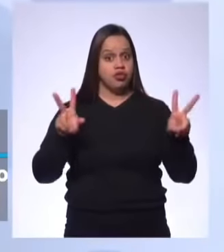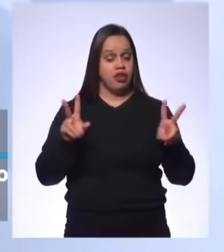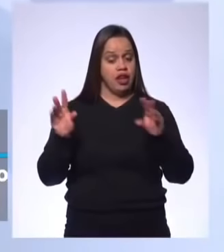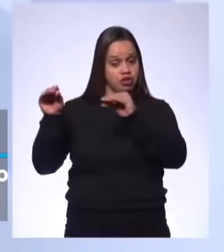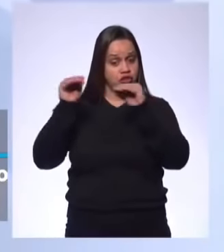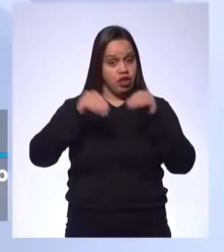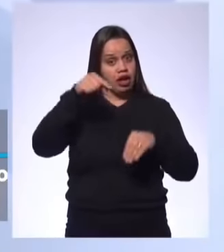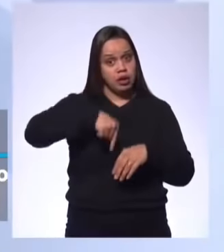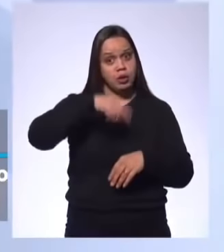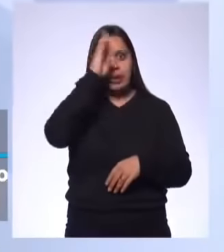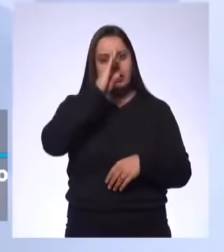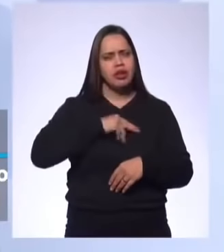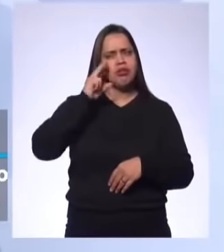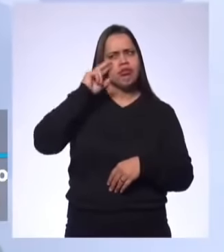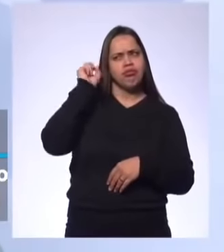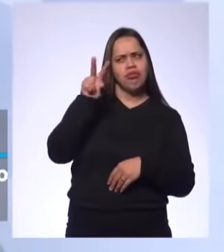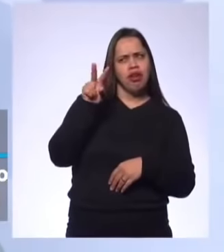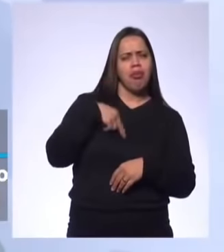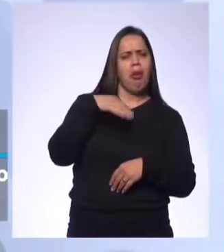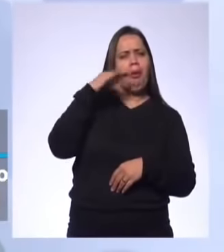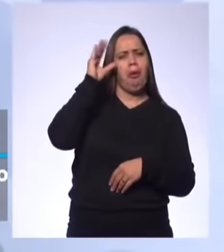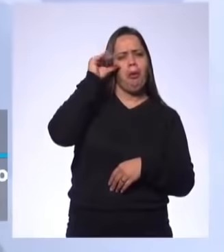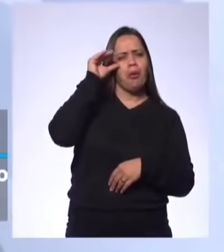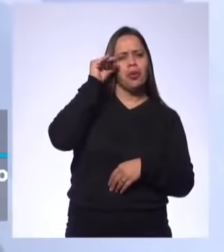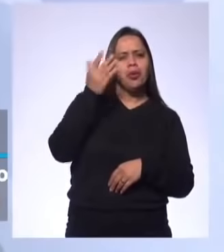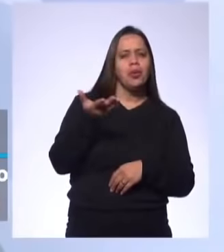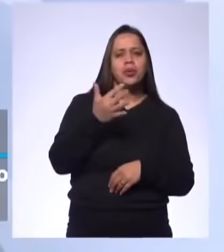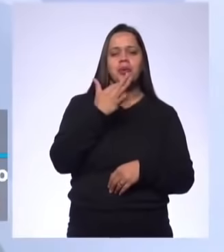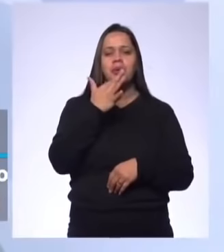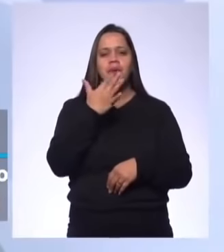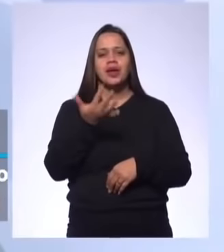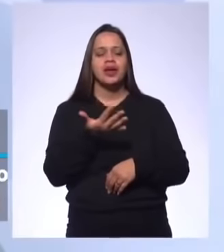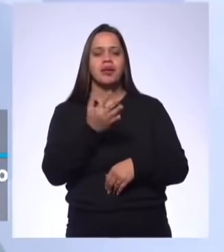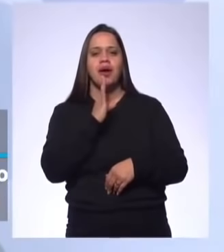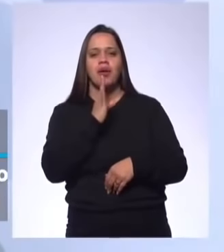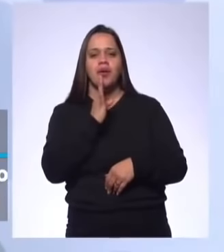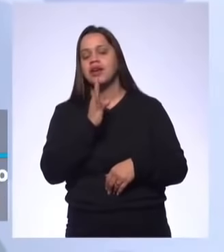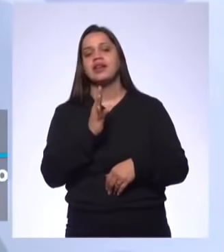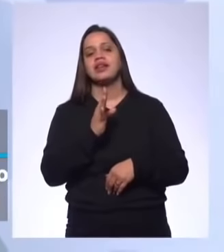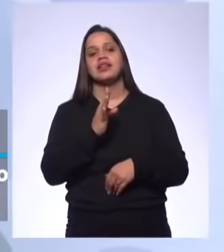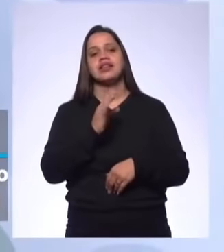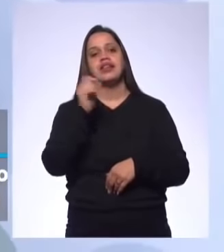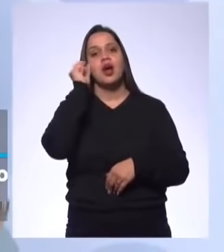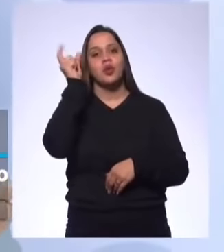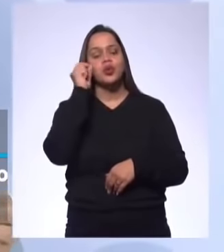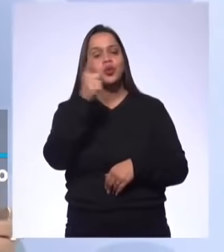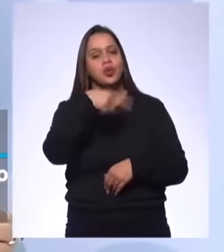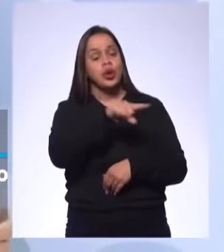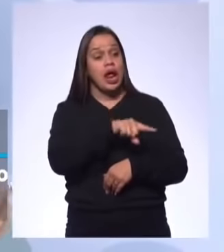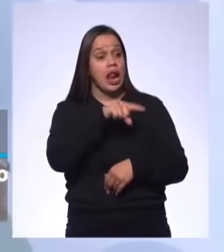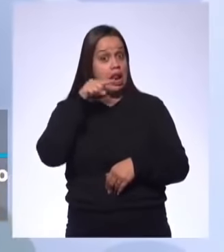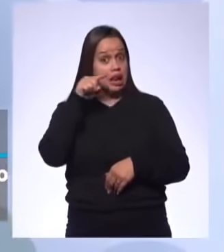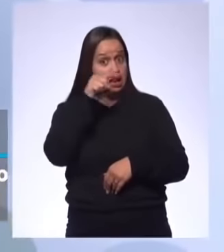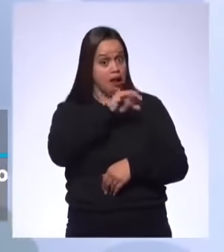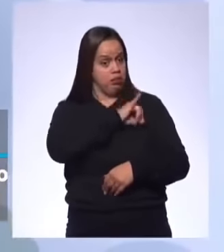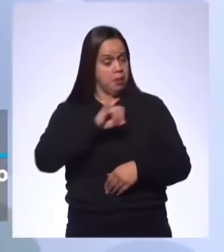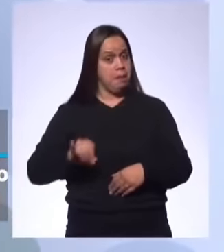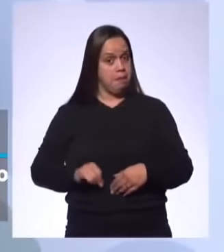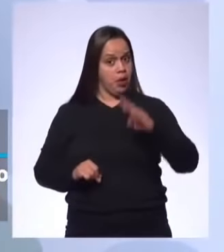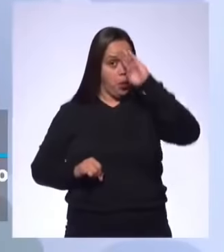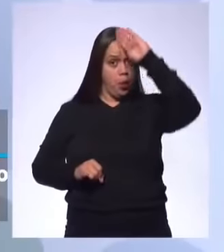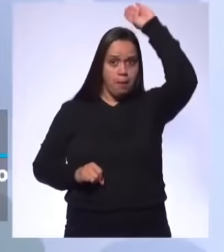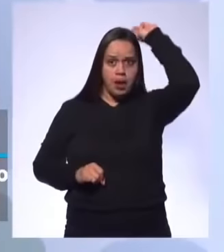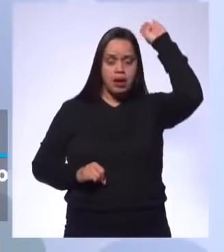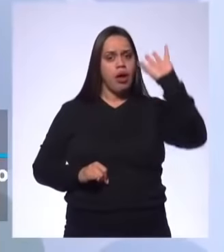nós ficamos bastante curiosos para conhecer a cultura deles, aconteceu no Império Romano. No Império Romano, vários povos